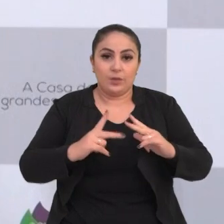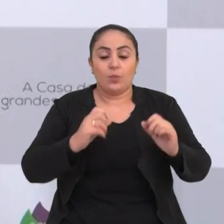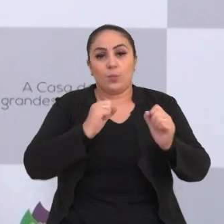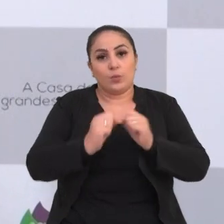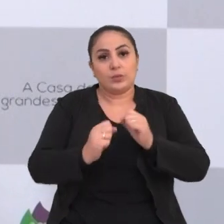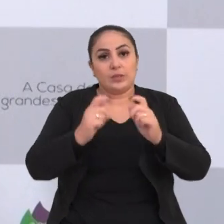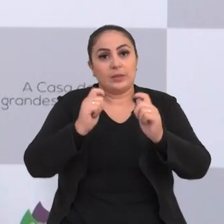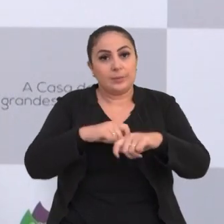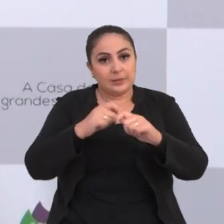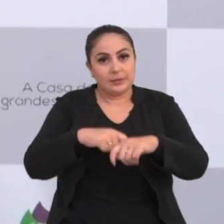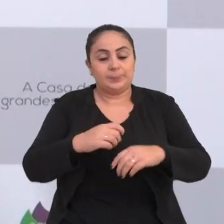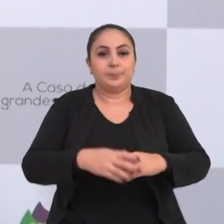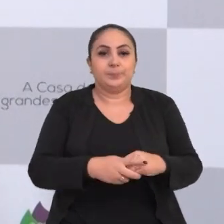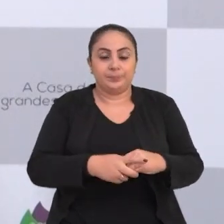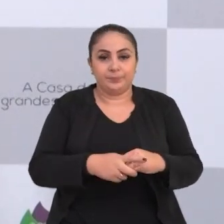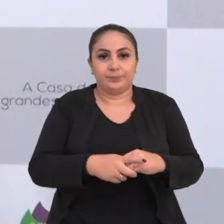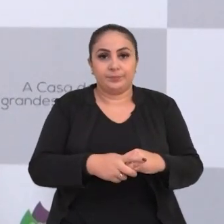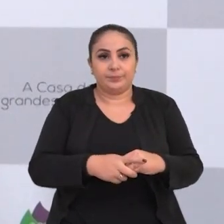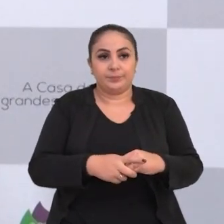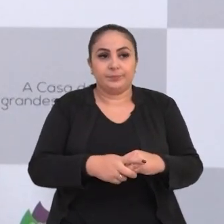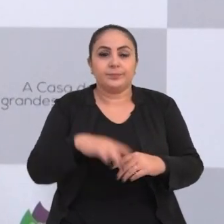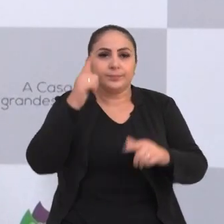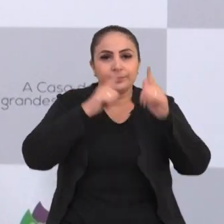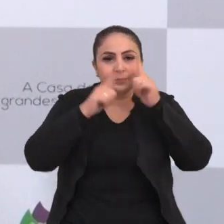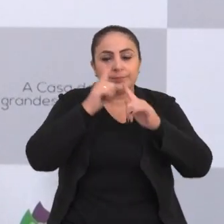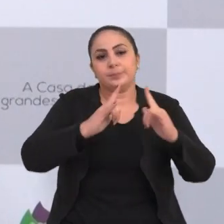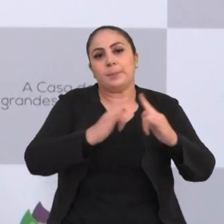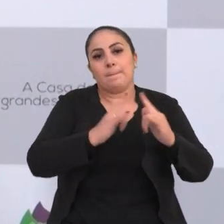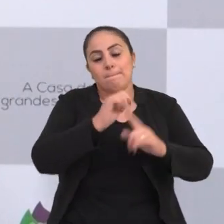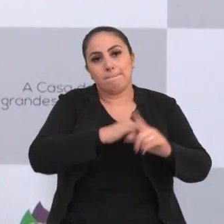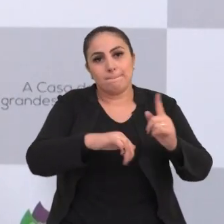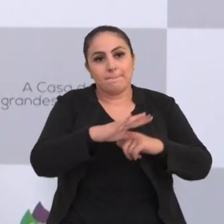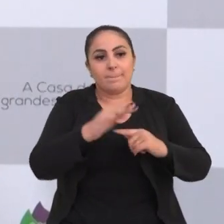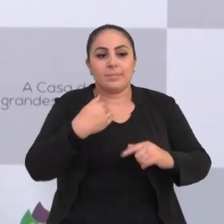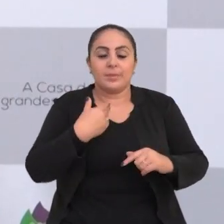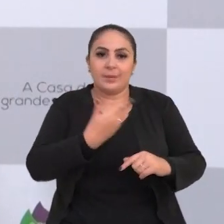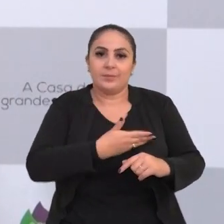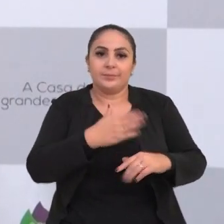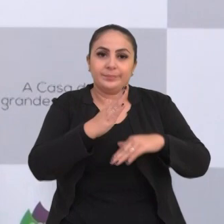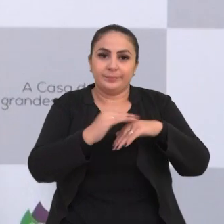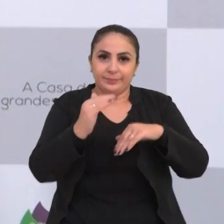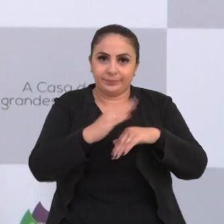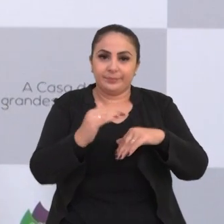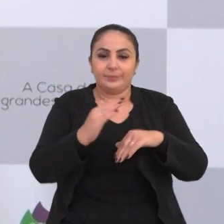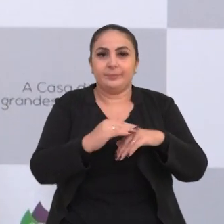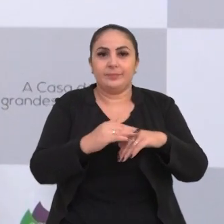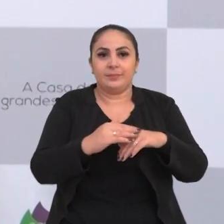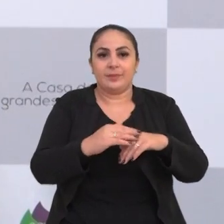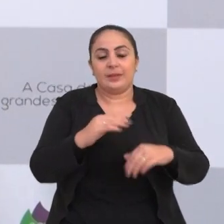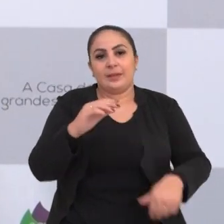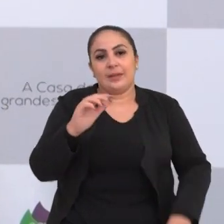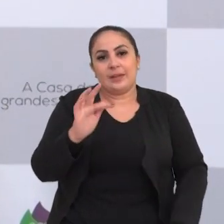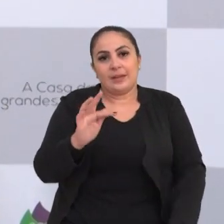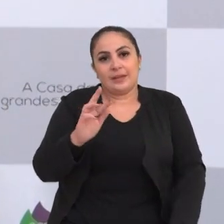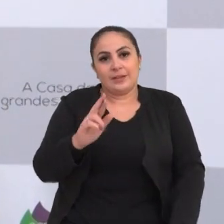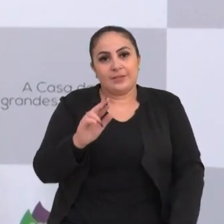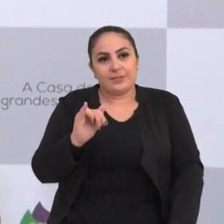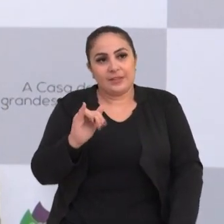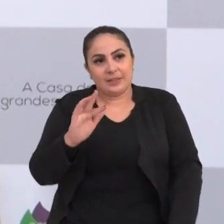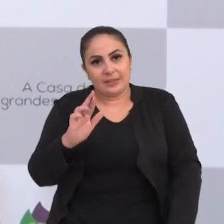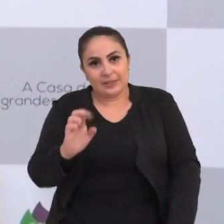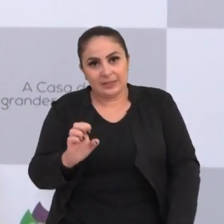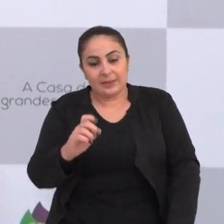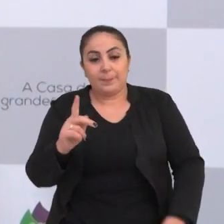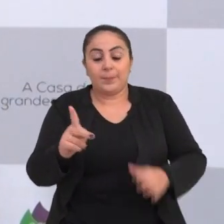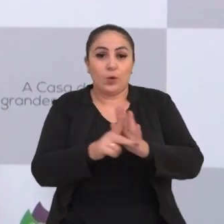privadas puderam se habilitar, né? Ganhou uma entidade social do nosso querido Frei Betega, lá